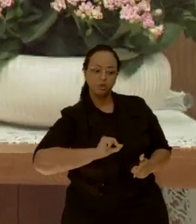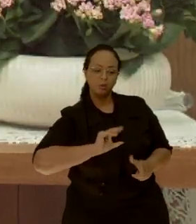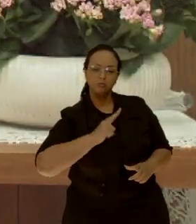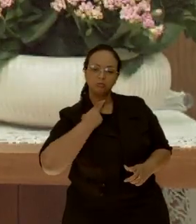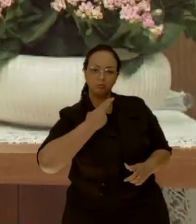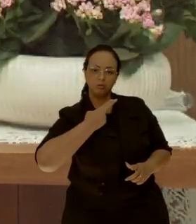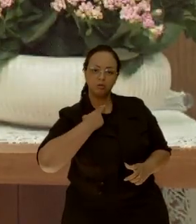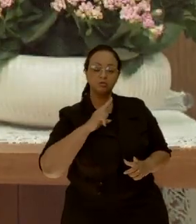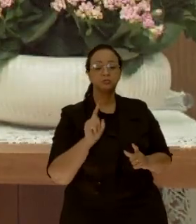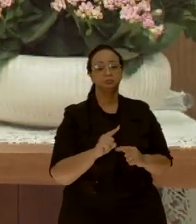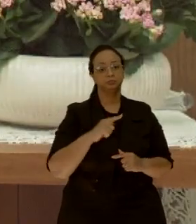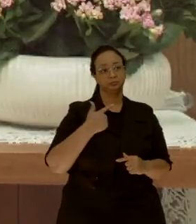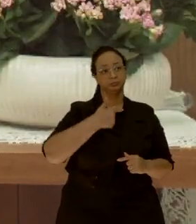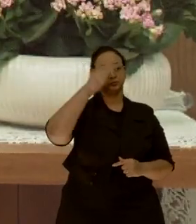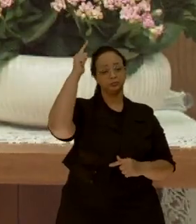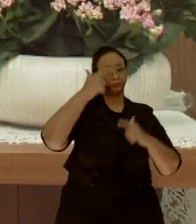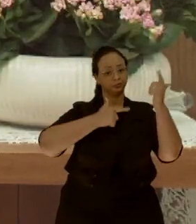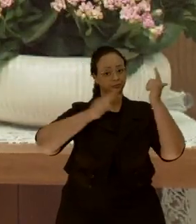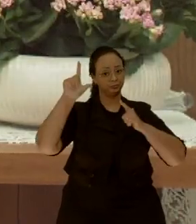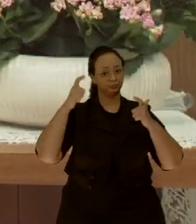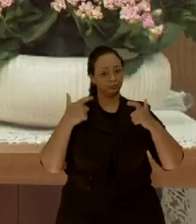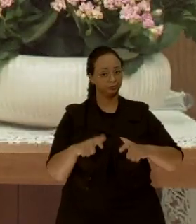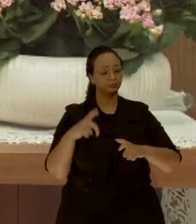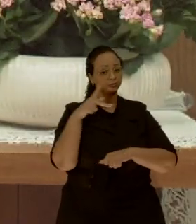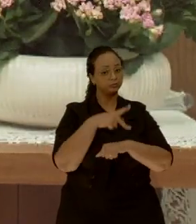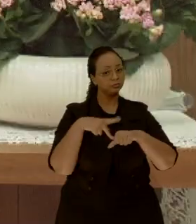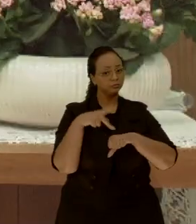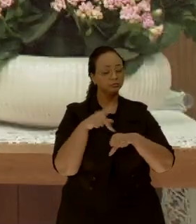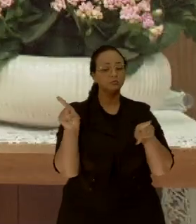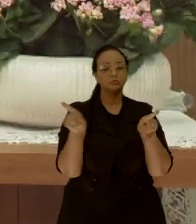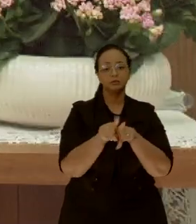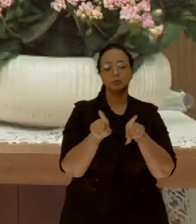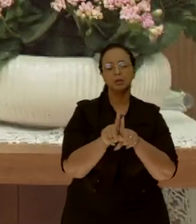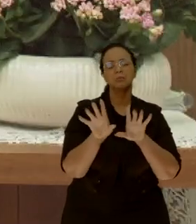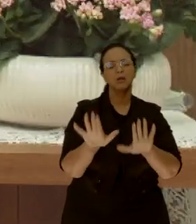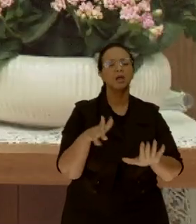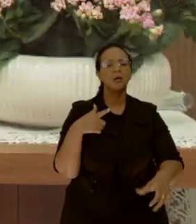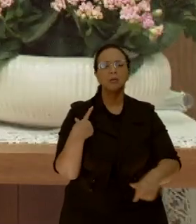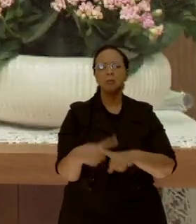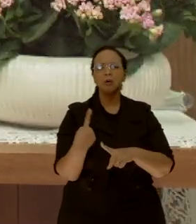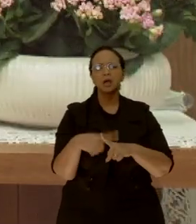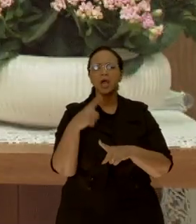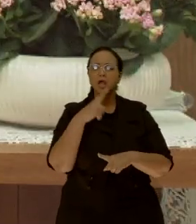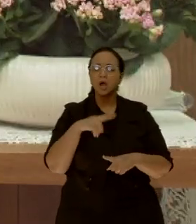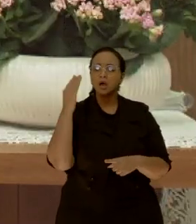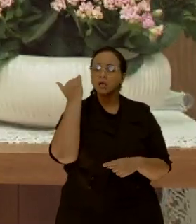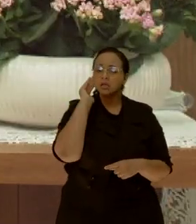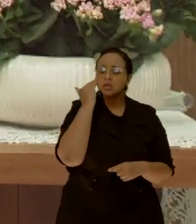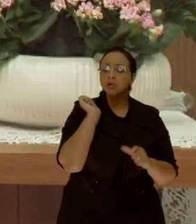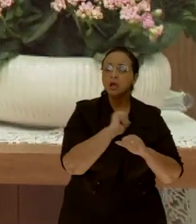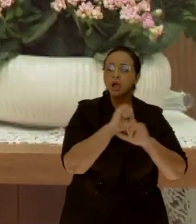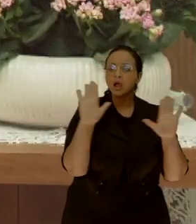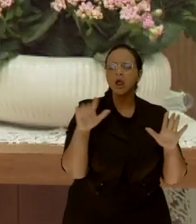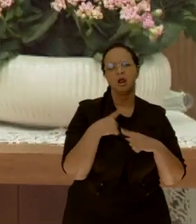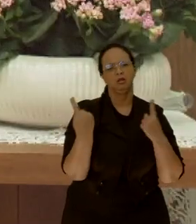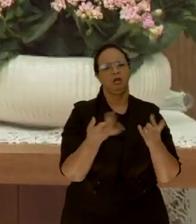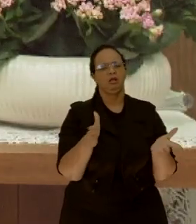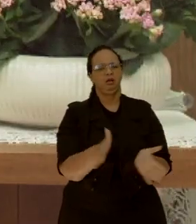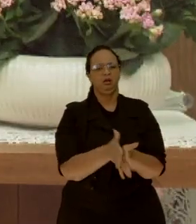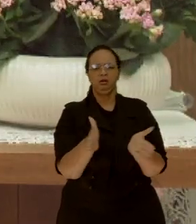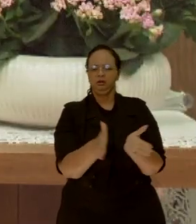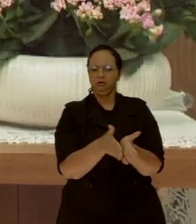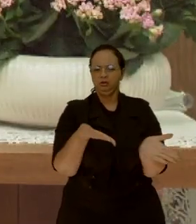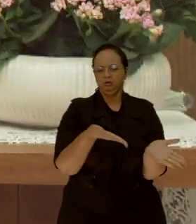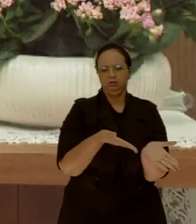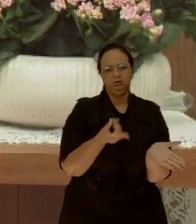no exterior. Por quê? Porque nós não entendemos que nós somos pobres.